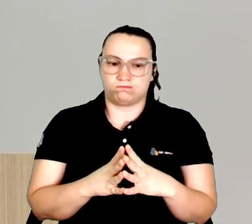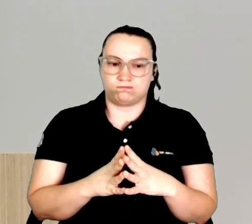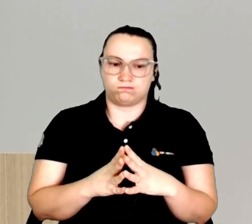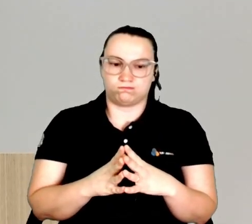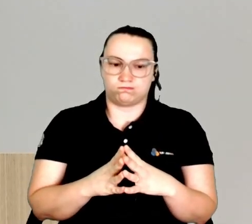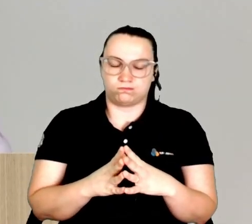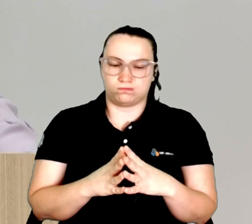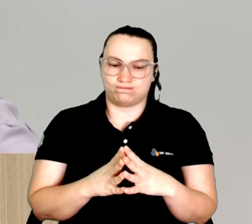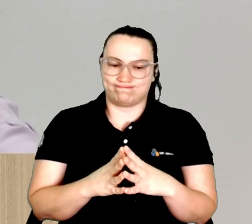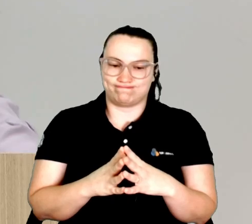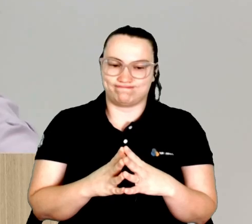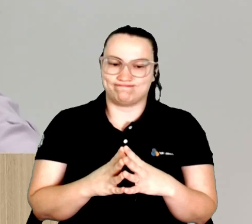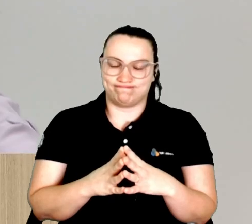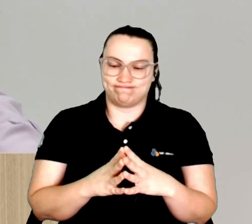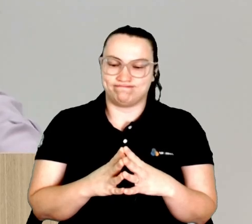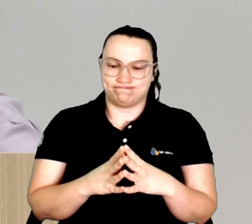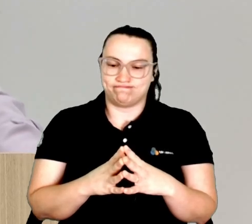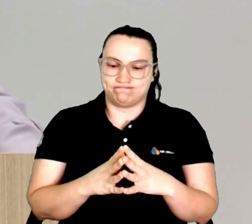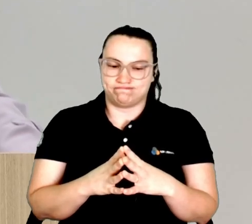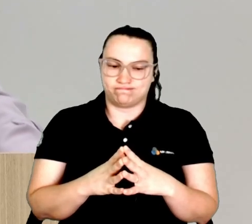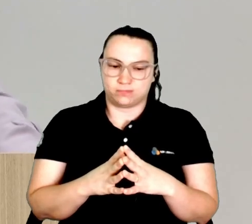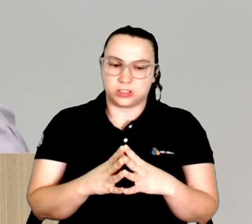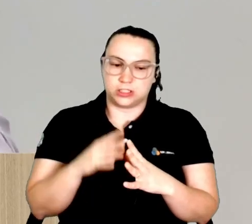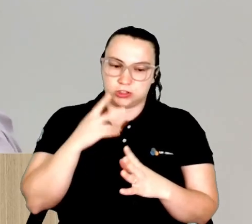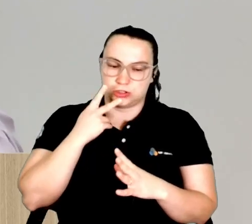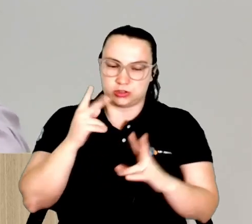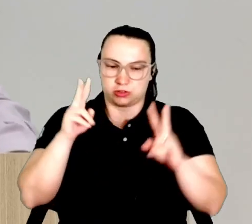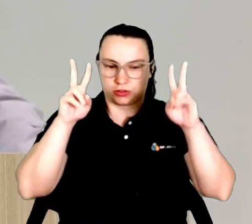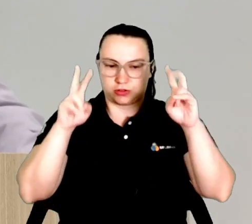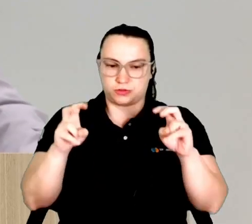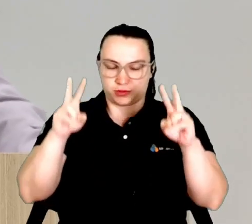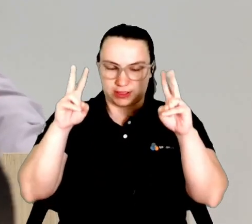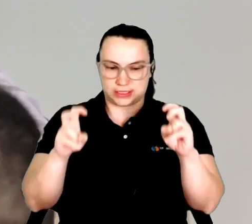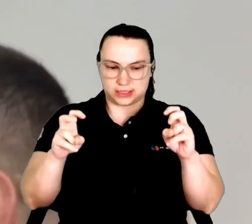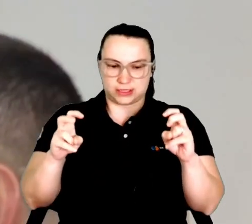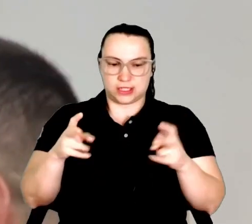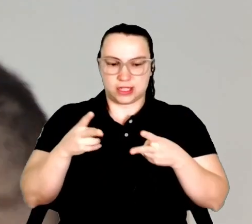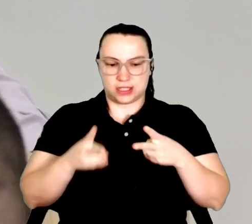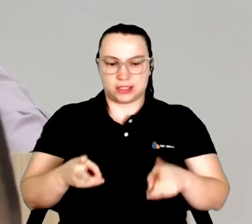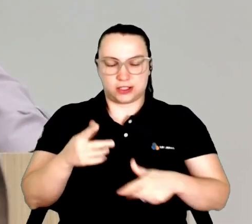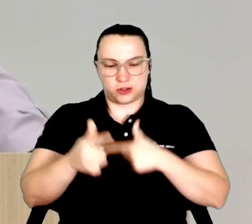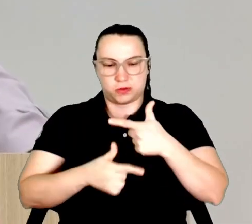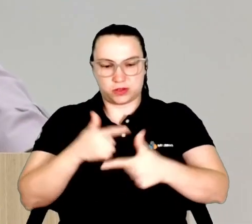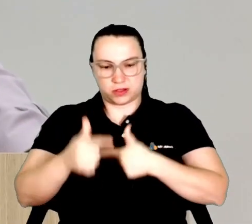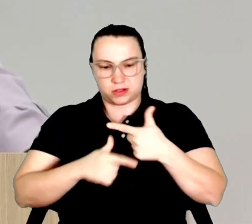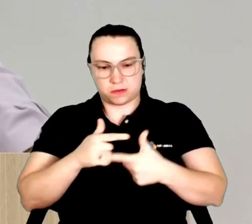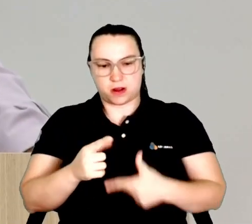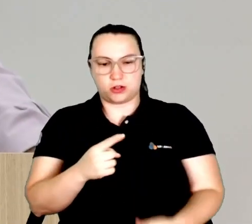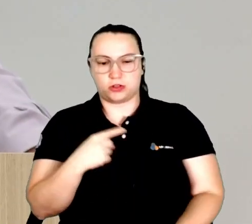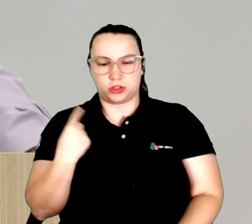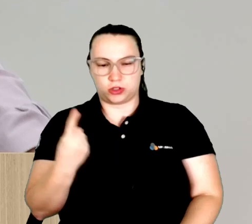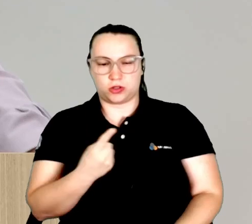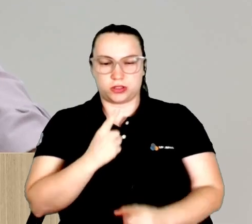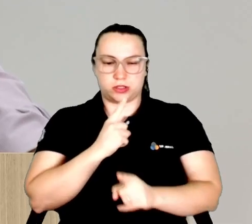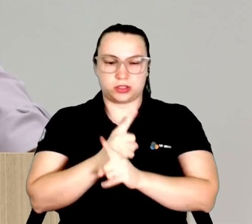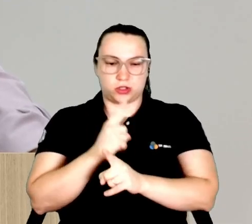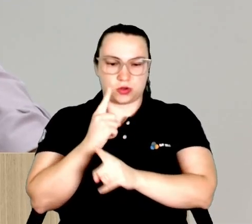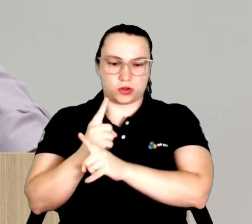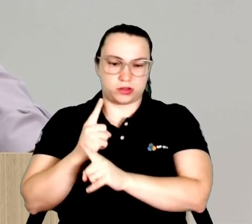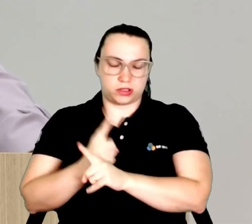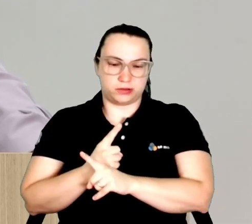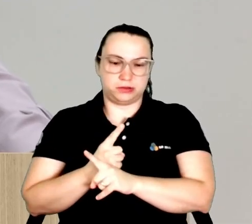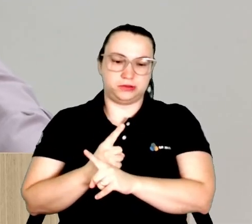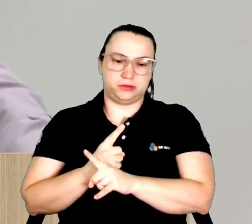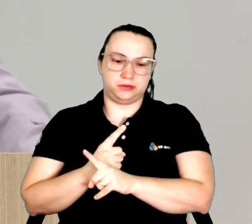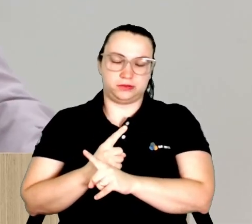Não poderia deixar aqui de falar também das sempre as demandas que nós encontramos perante